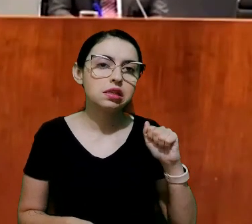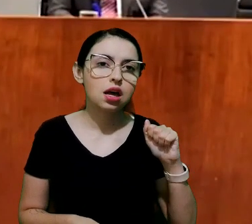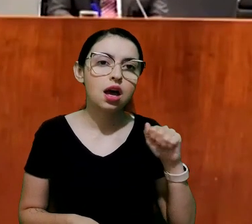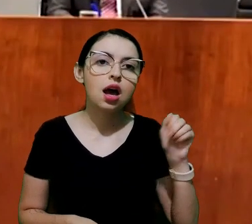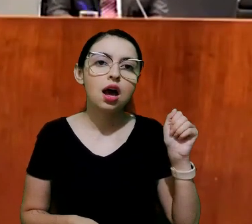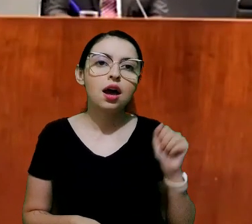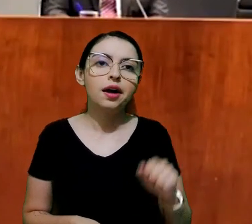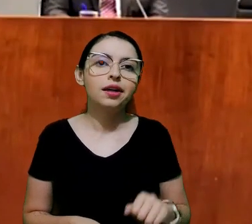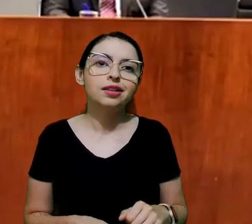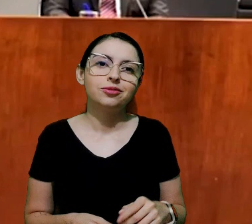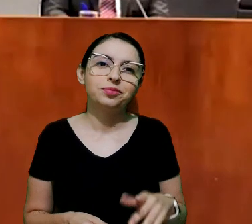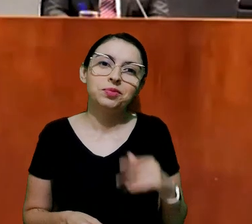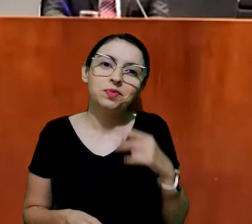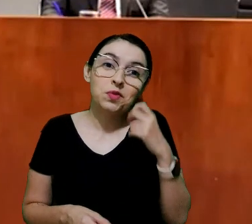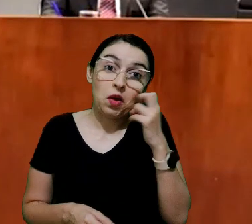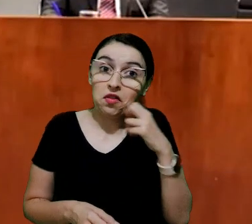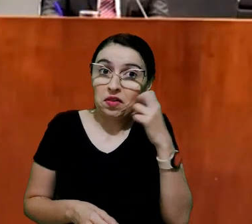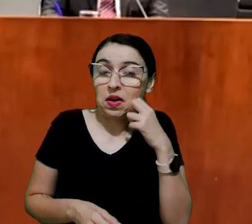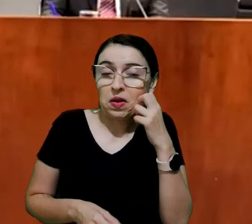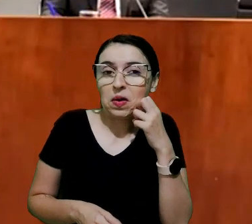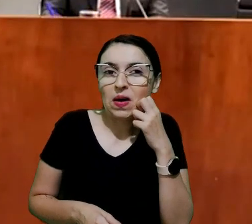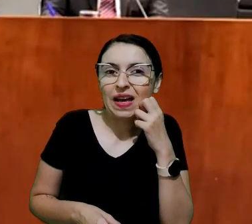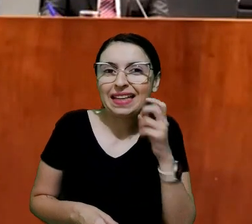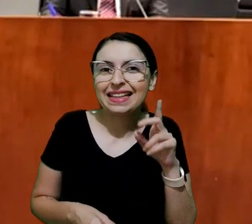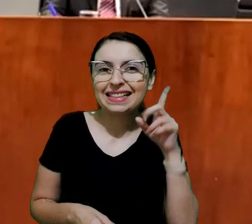mais timidamente assistindo